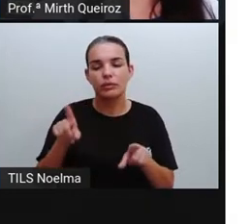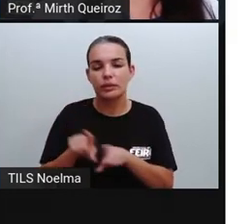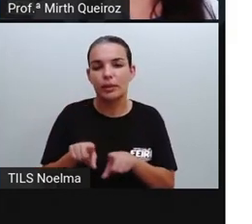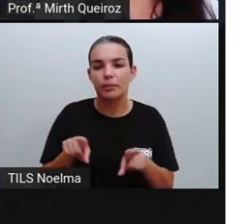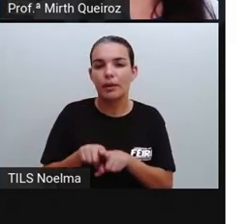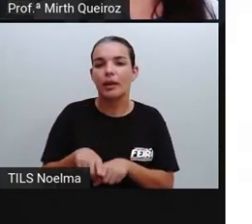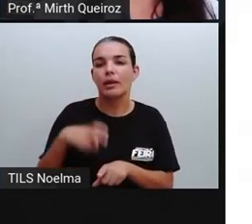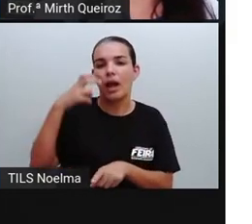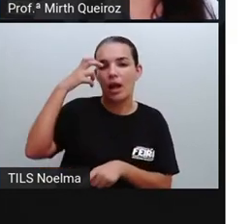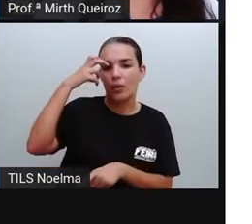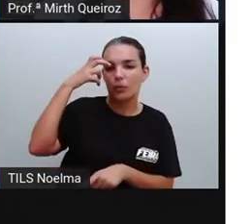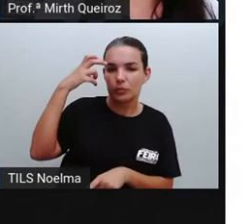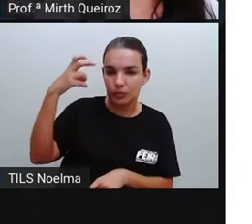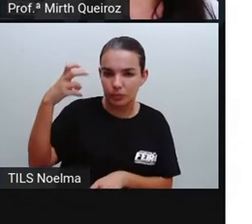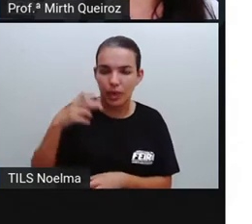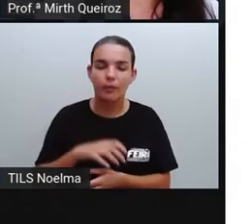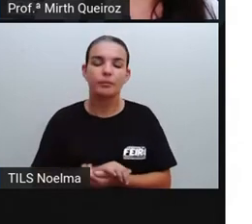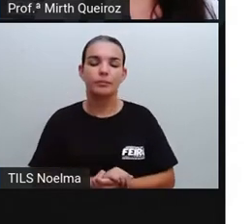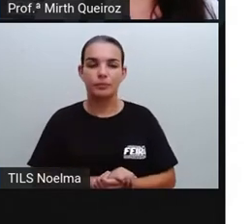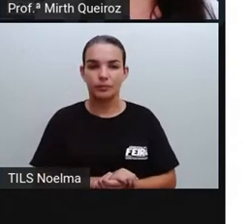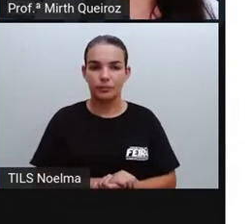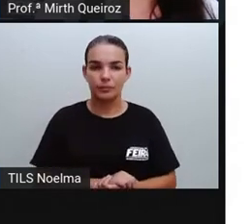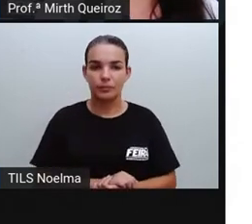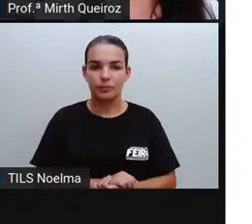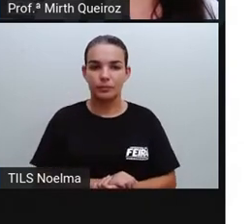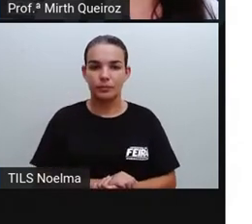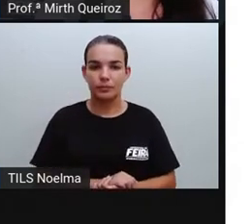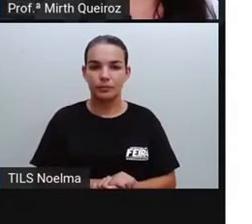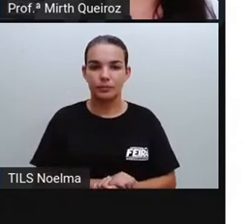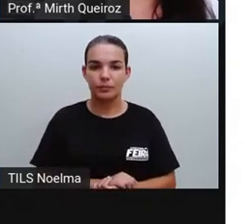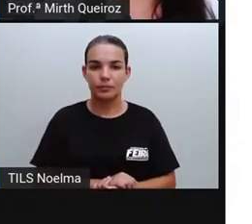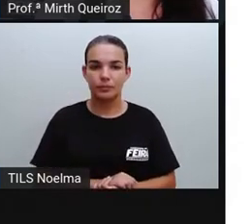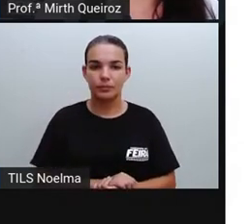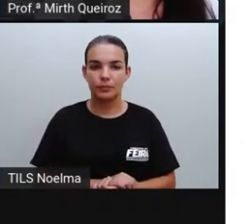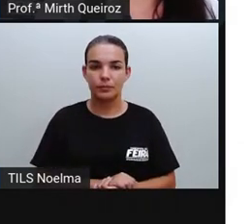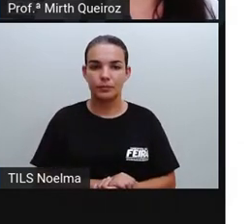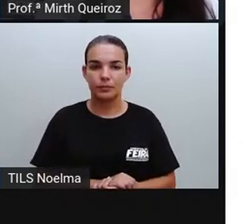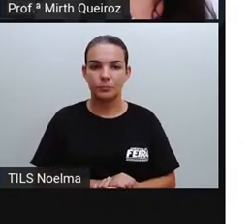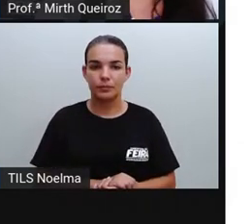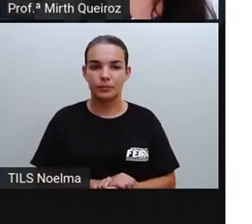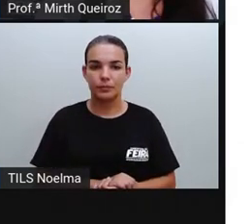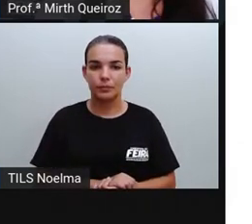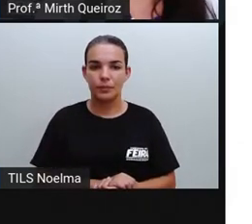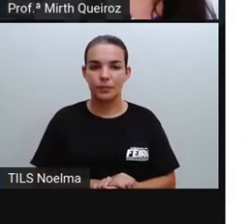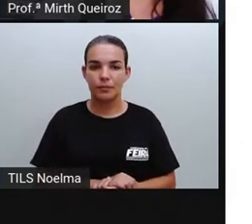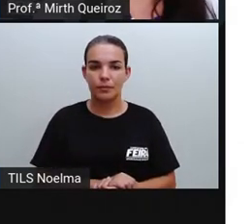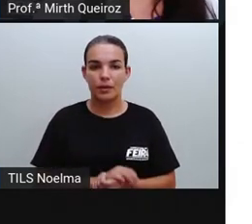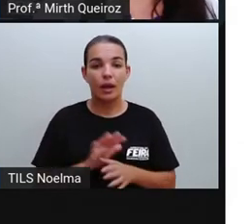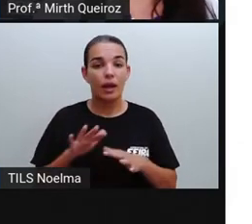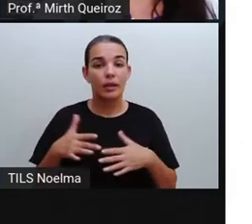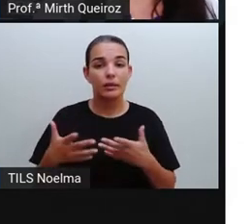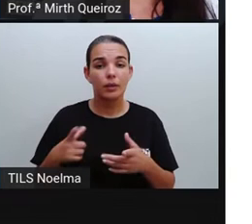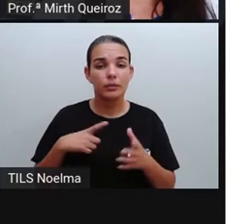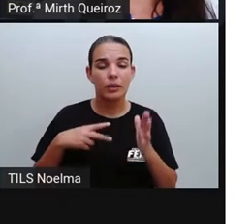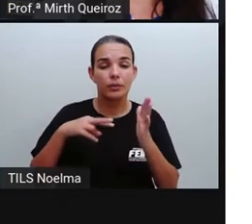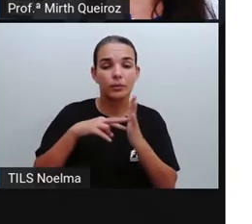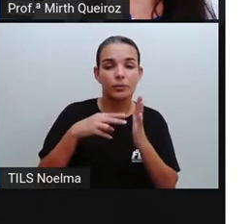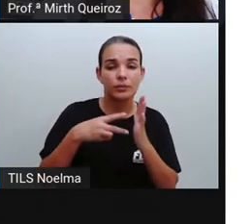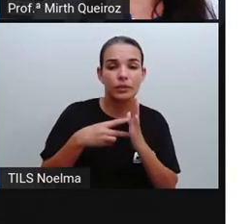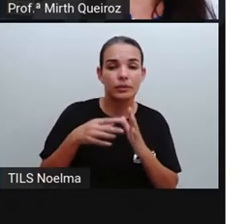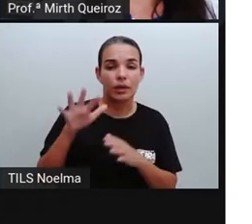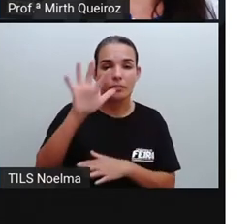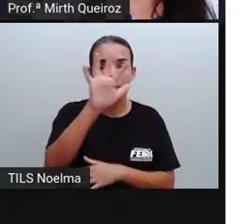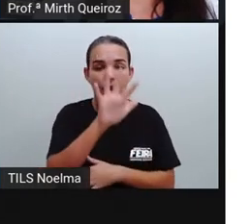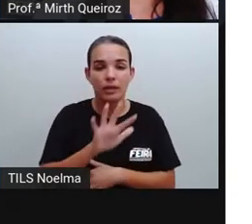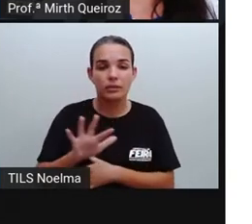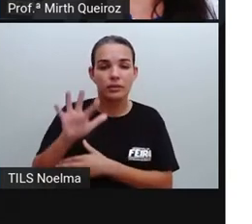cultural, a gente vai ter alteração aí também nessa paisagem cultural, certo? Surge daí o conceito de